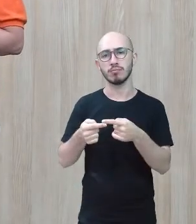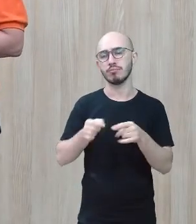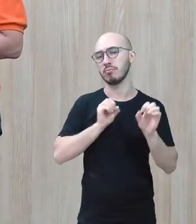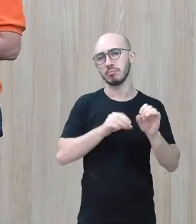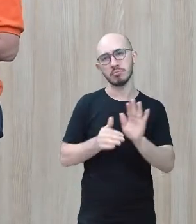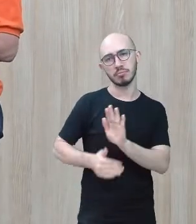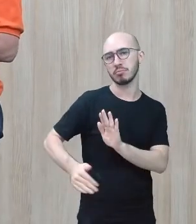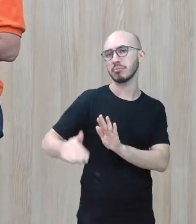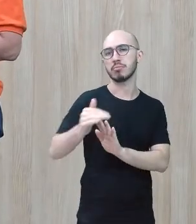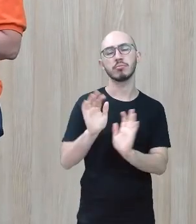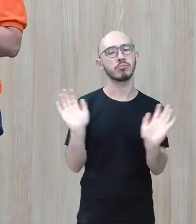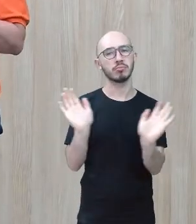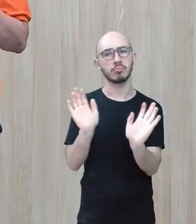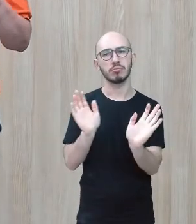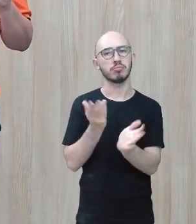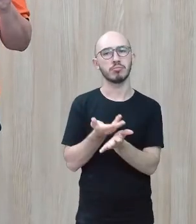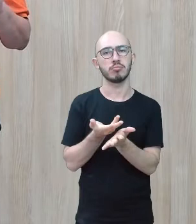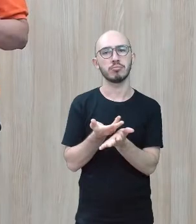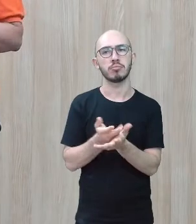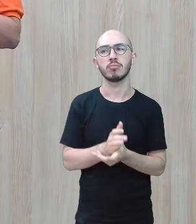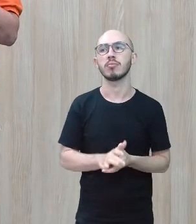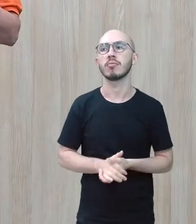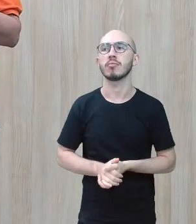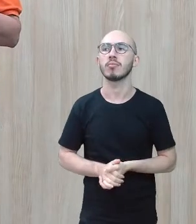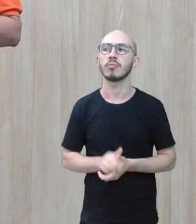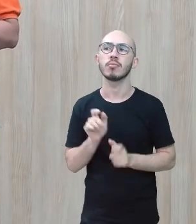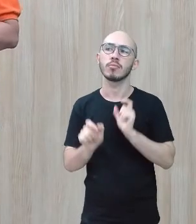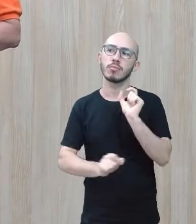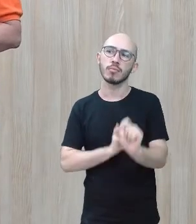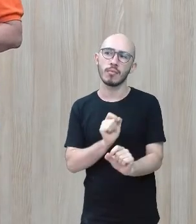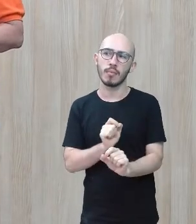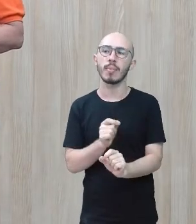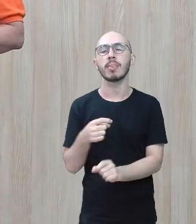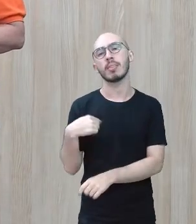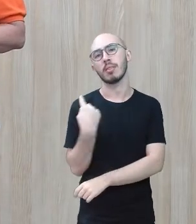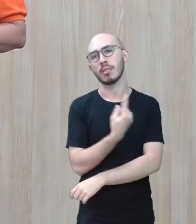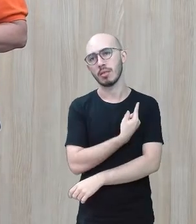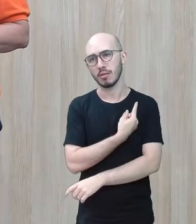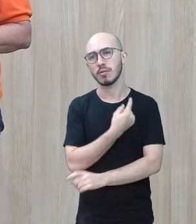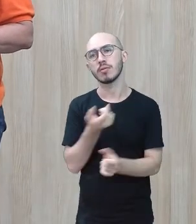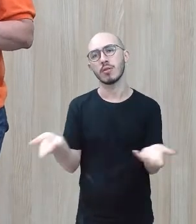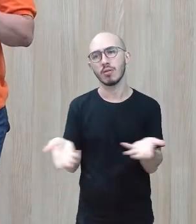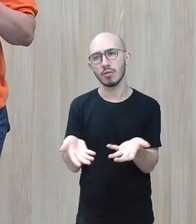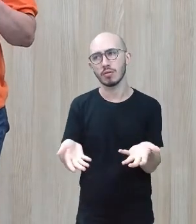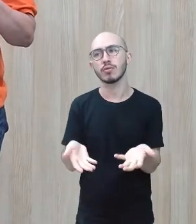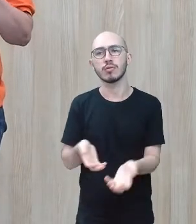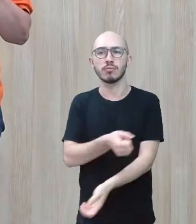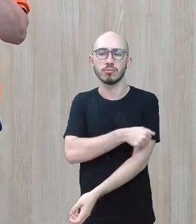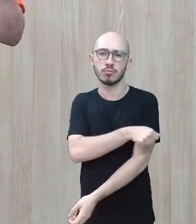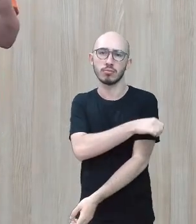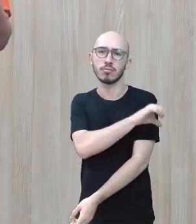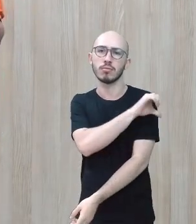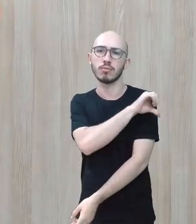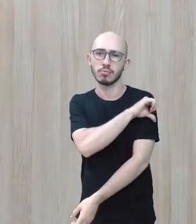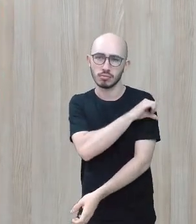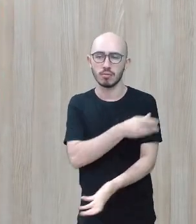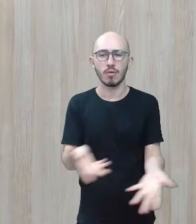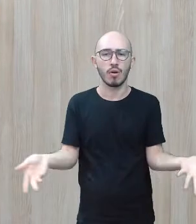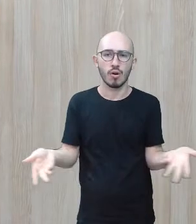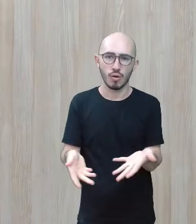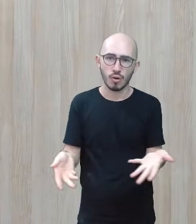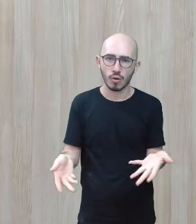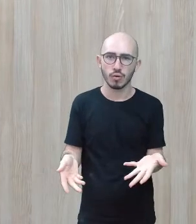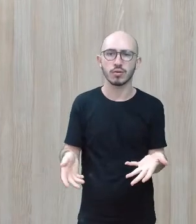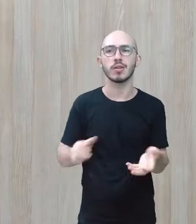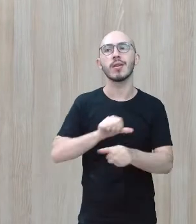informação é mantida, estudos secundários, que é o nosso ensino fundamental de hoje. Vocês percebem a mudança,